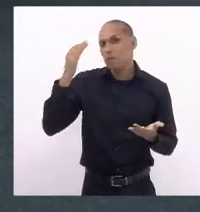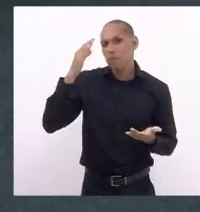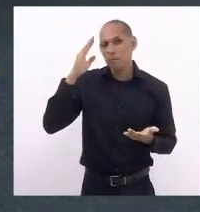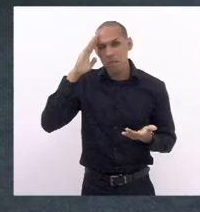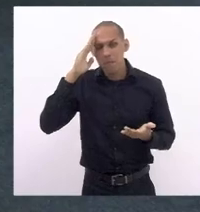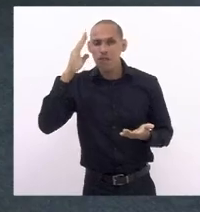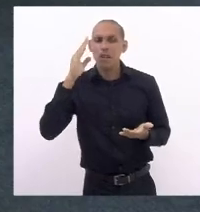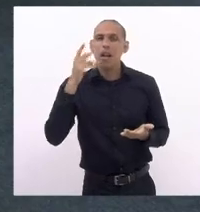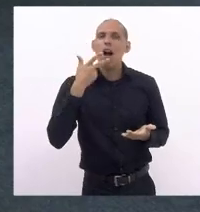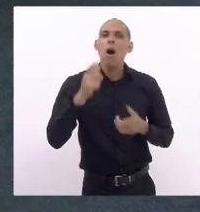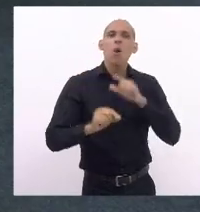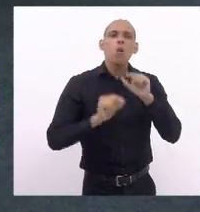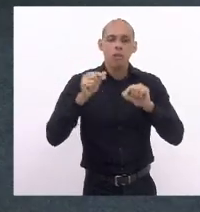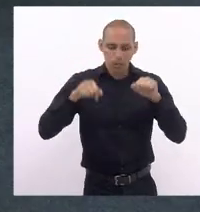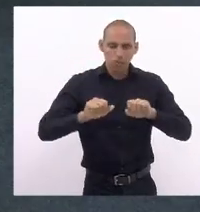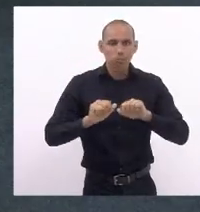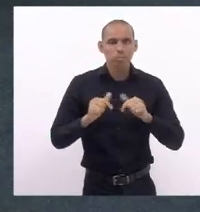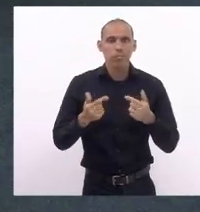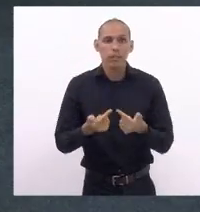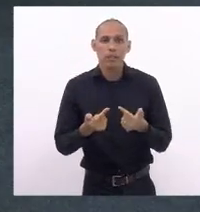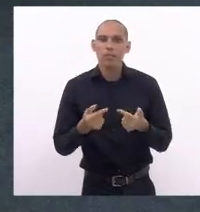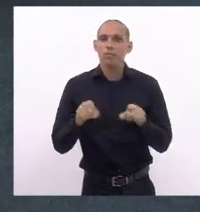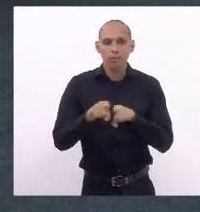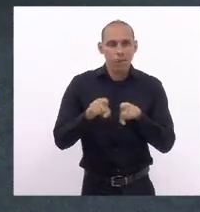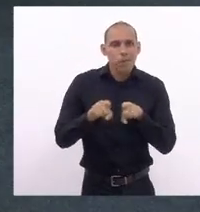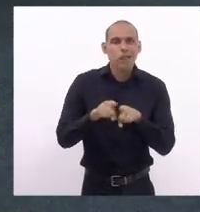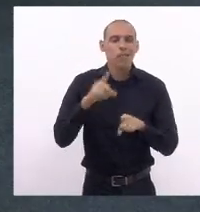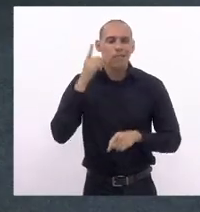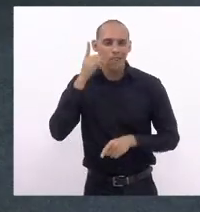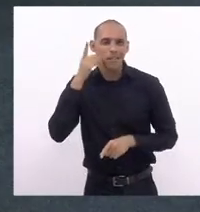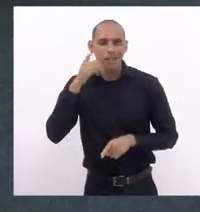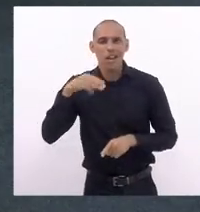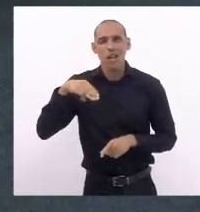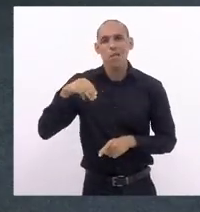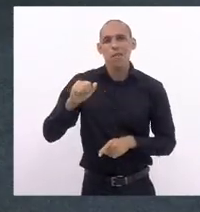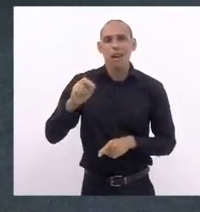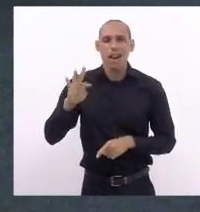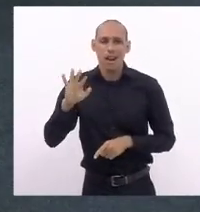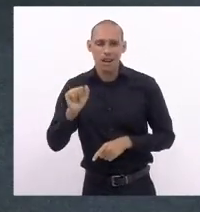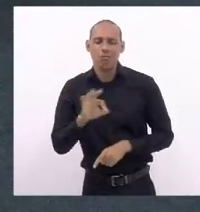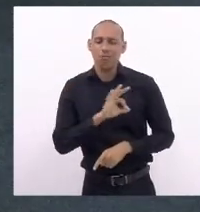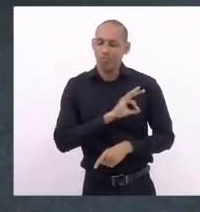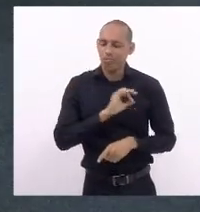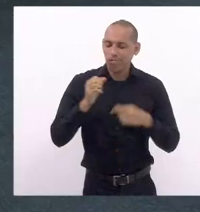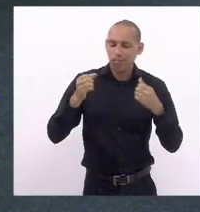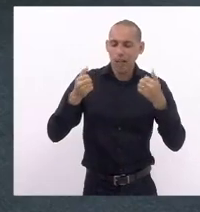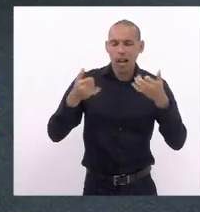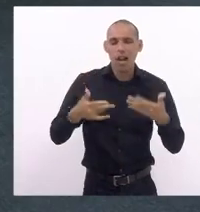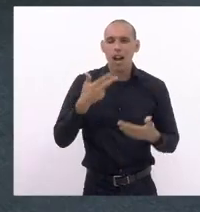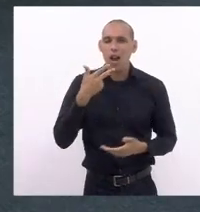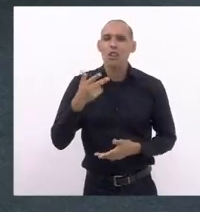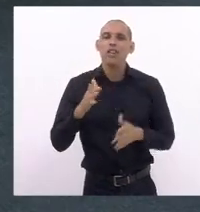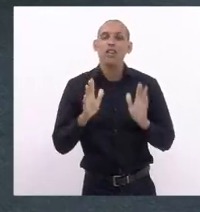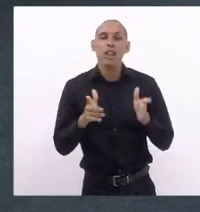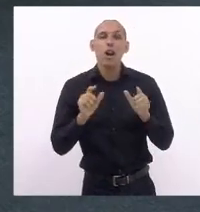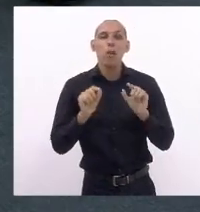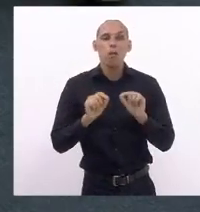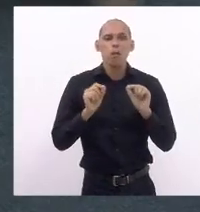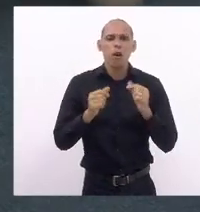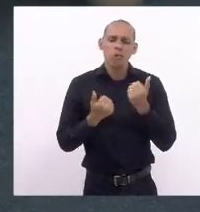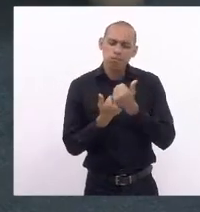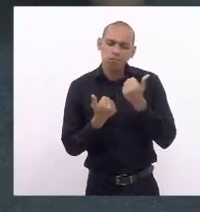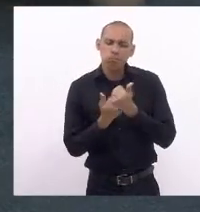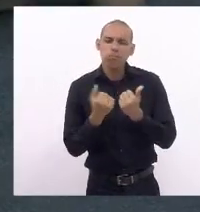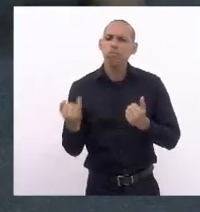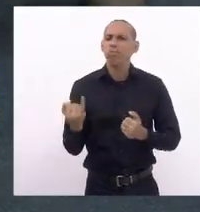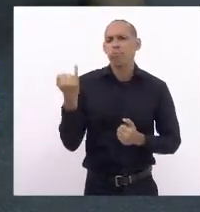essa casa, além, deputada Marta Rocha já colocou aqui, de contribuições importantes